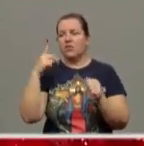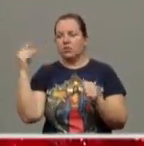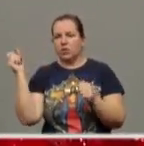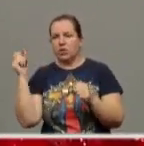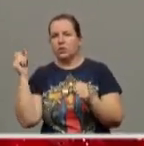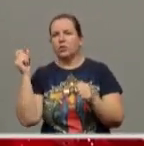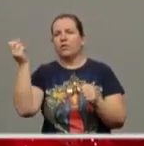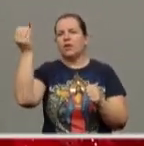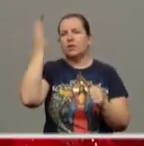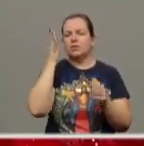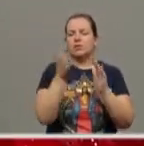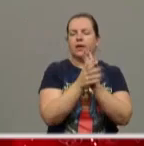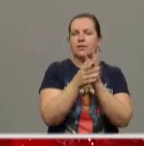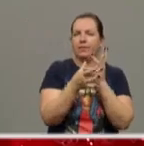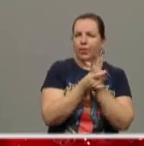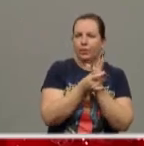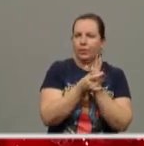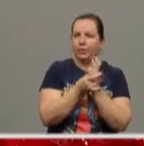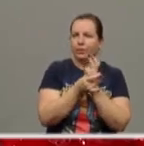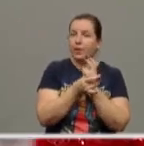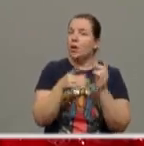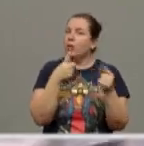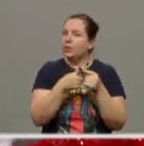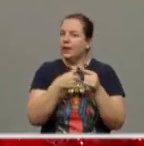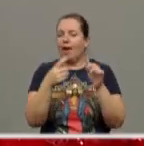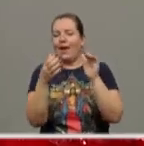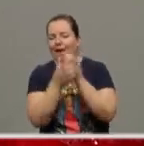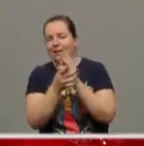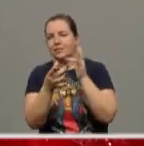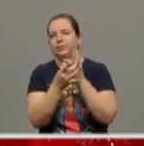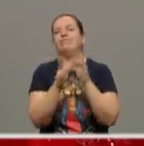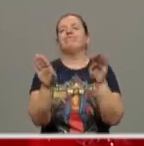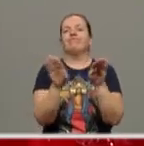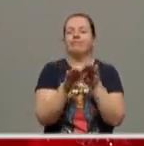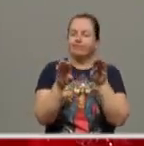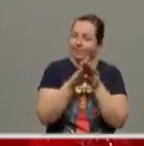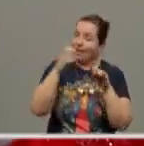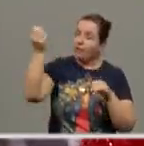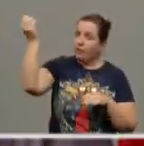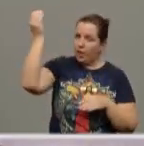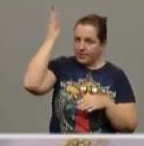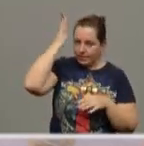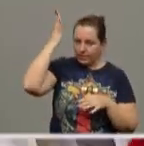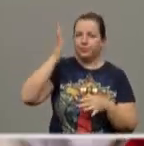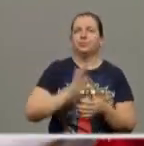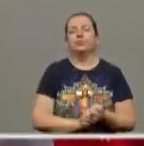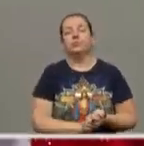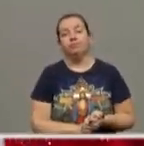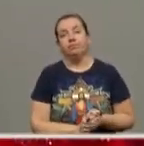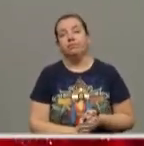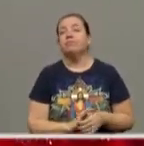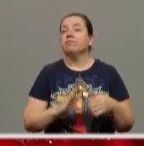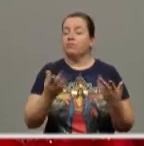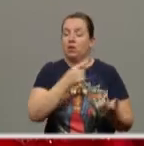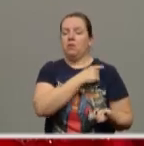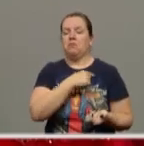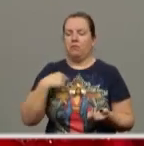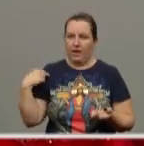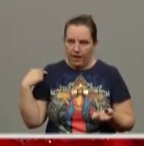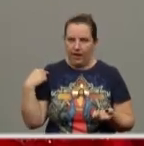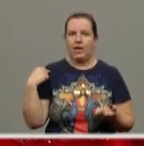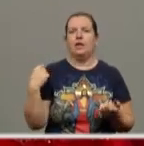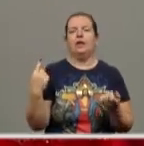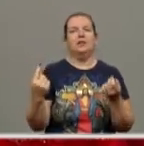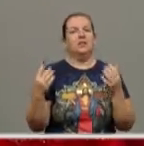vocação que aquela pessoa está buscando. E da mesma forma também um sacerdote, ou uma freira, ou um religioso,